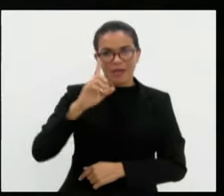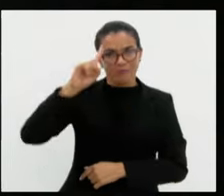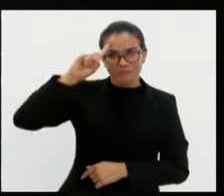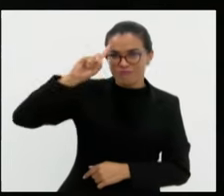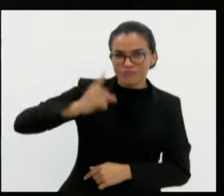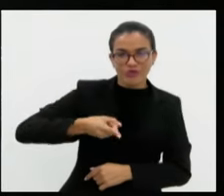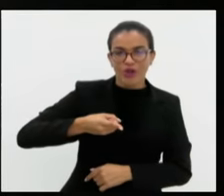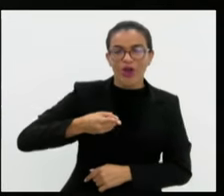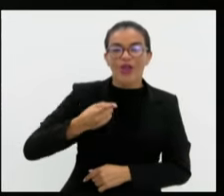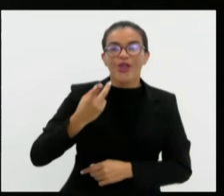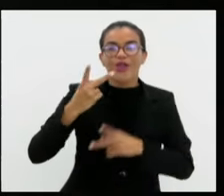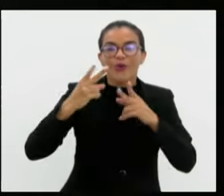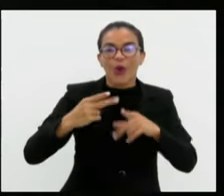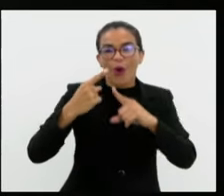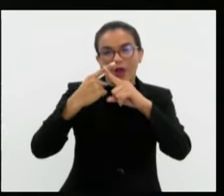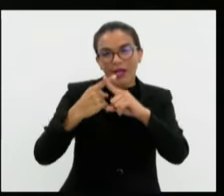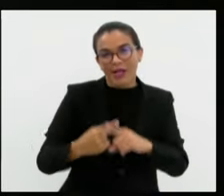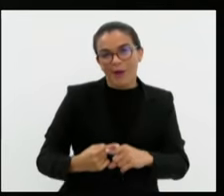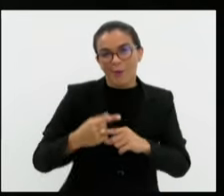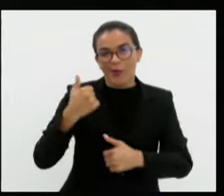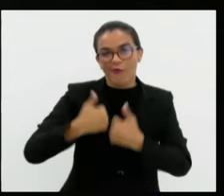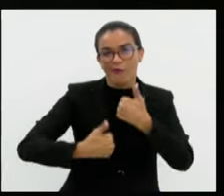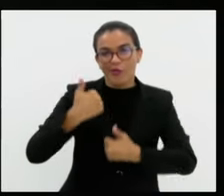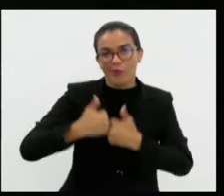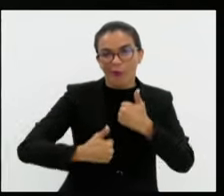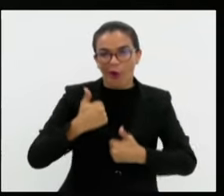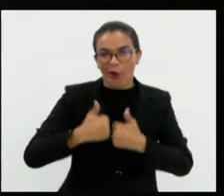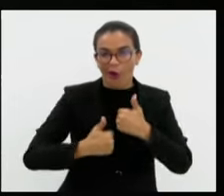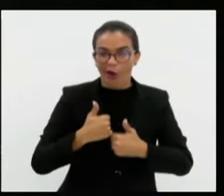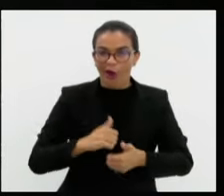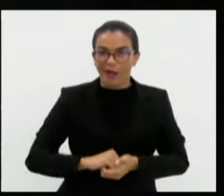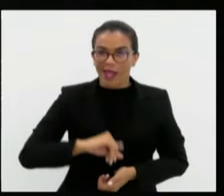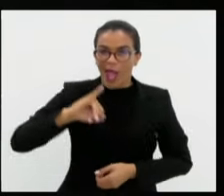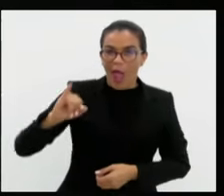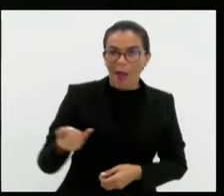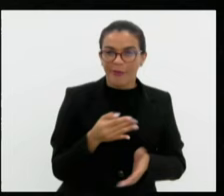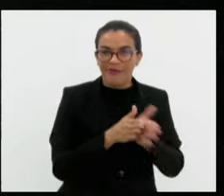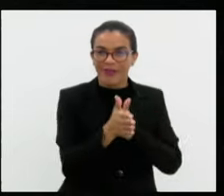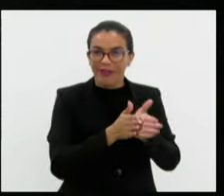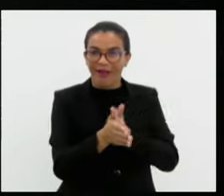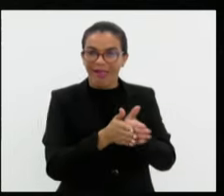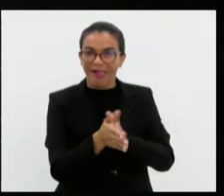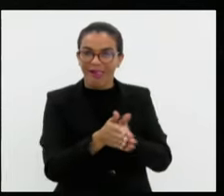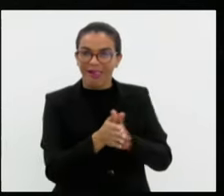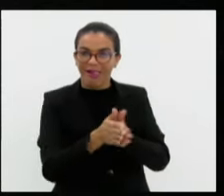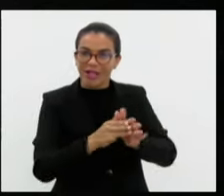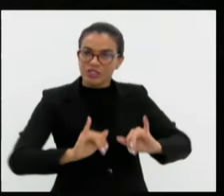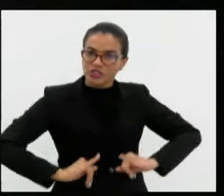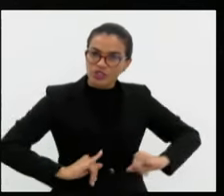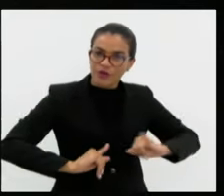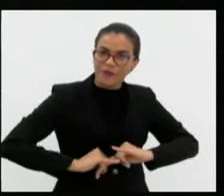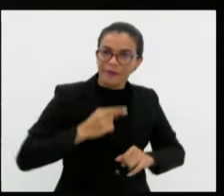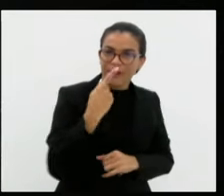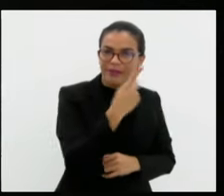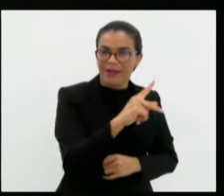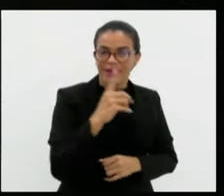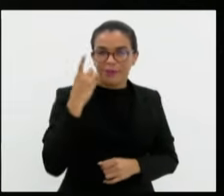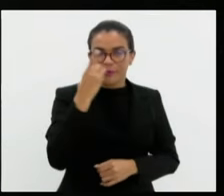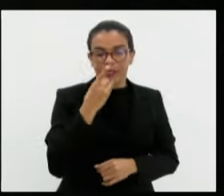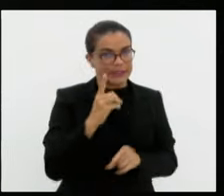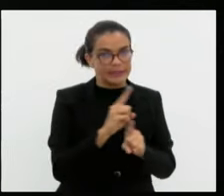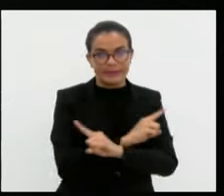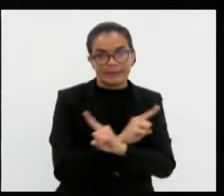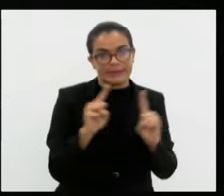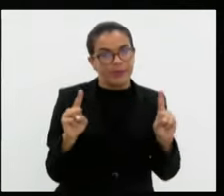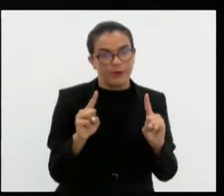fla-flu e queremos tirar casquinha da mazela alheia. E isso não é verdade.